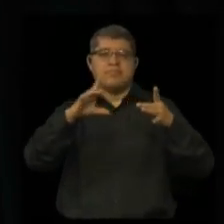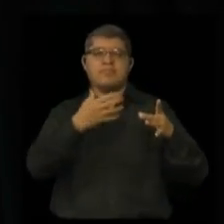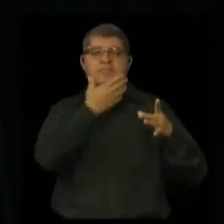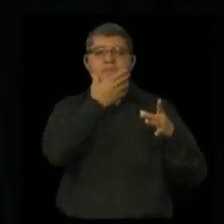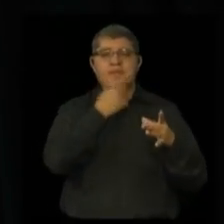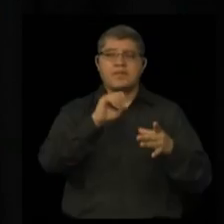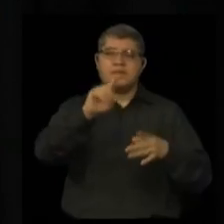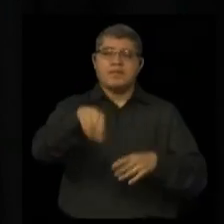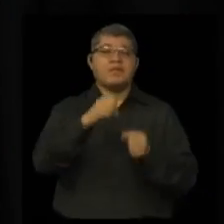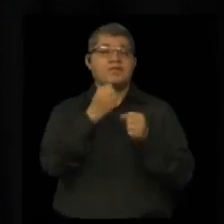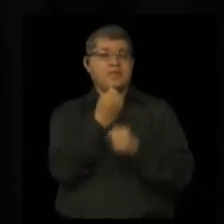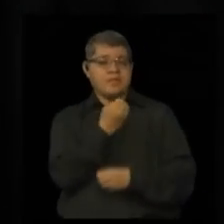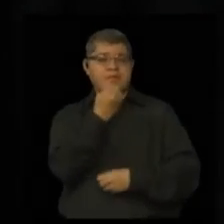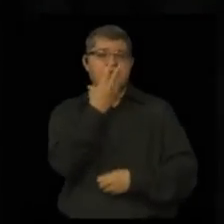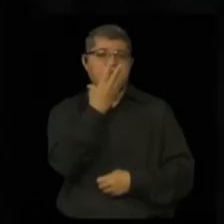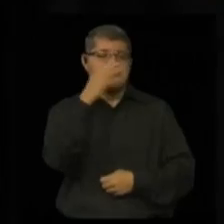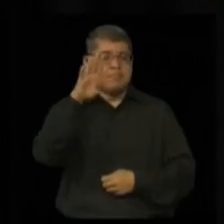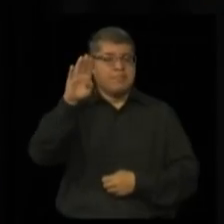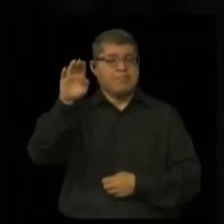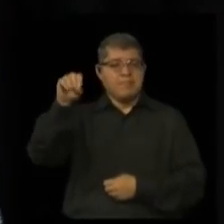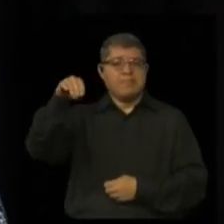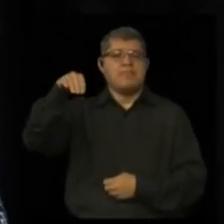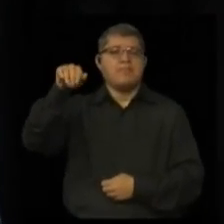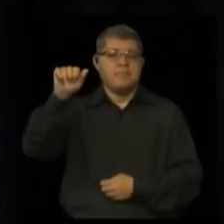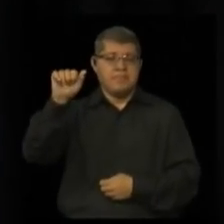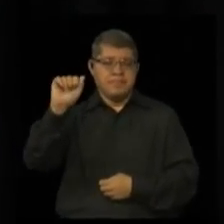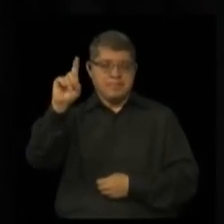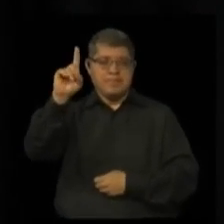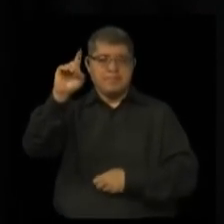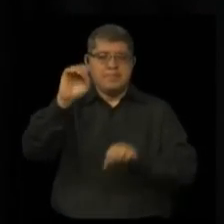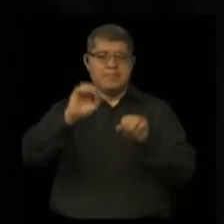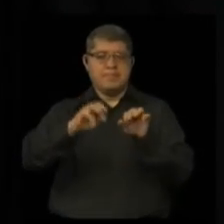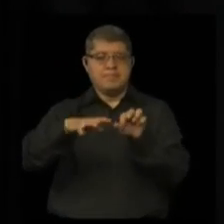bah. O homem livre é um homem bom,